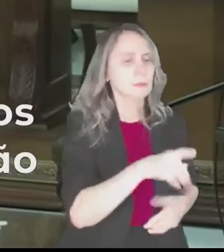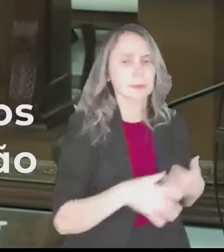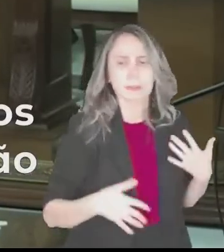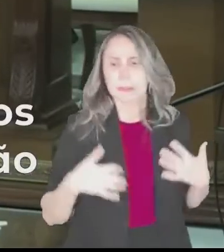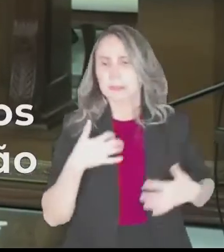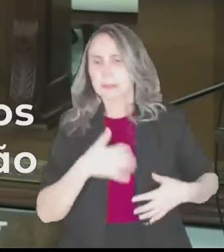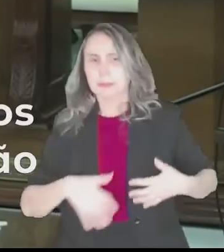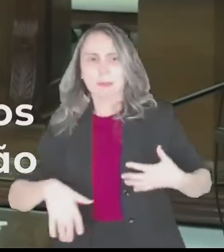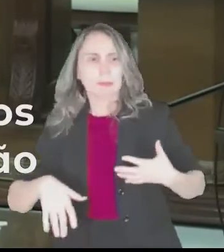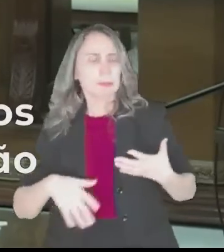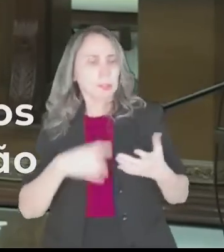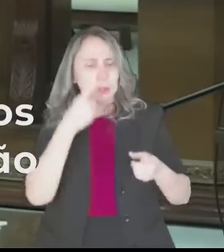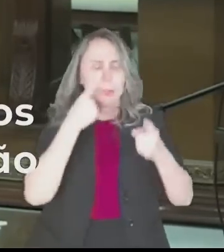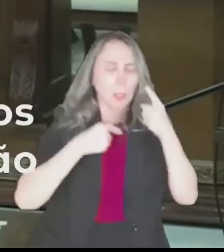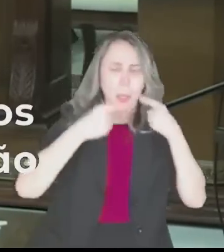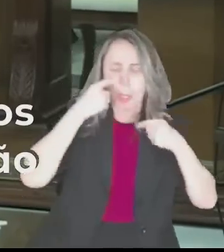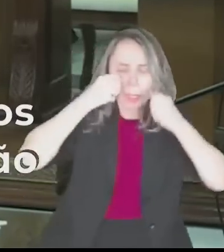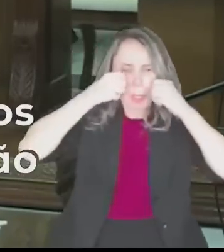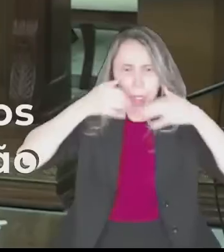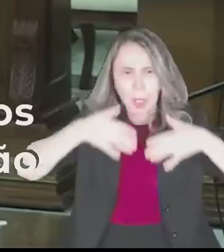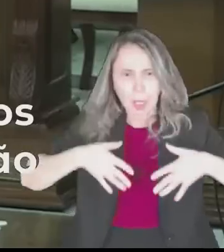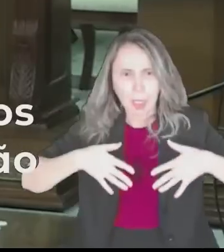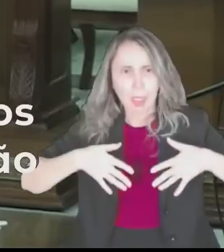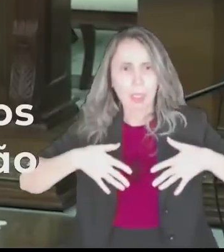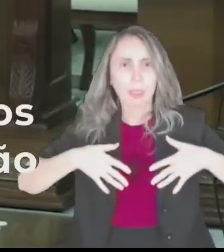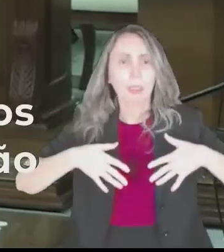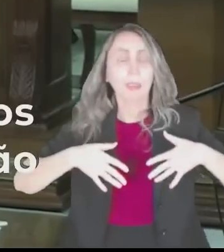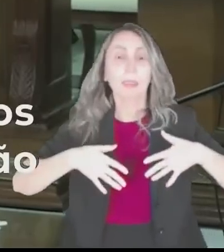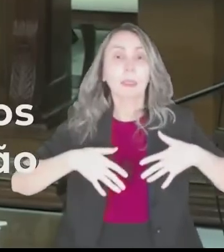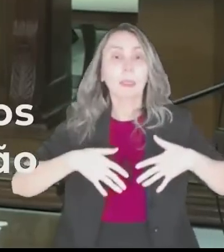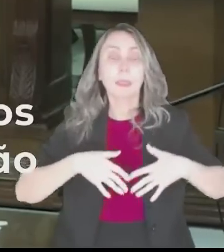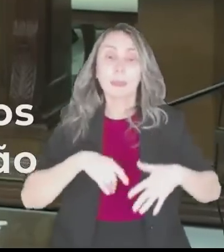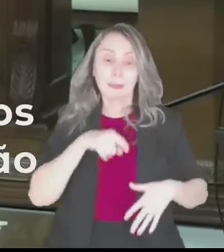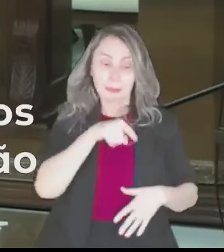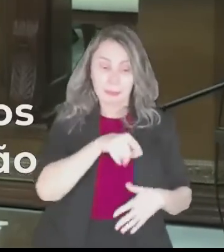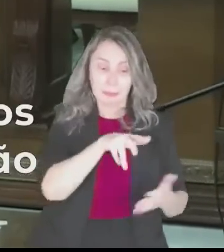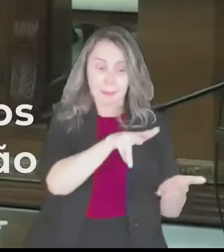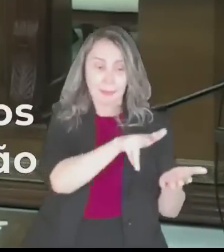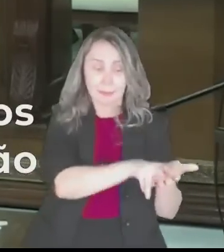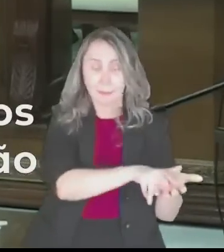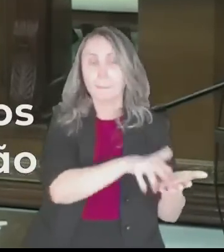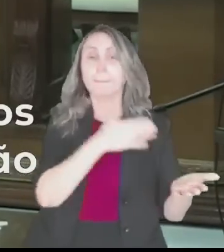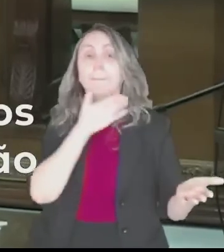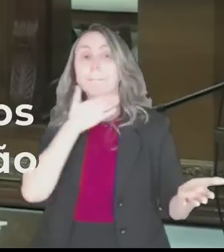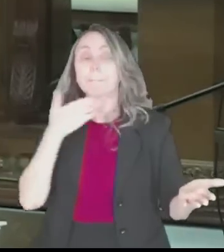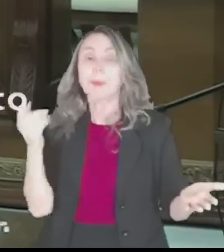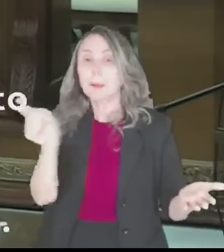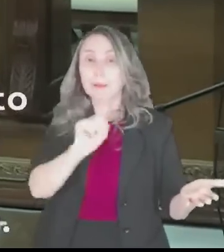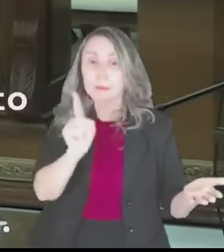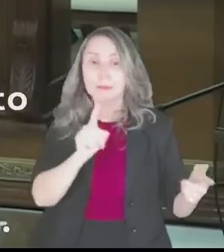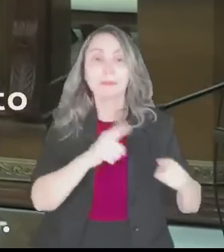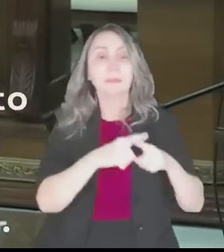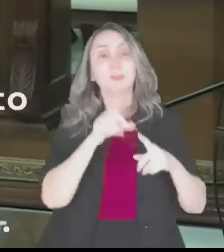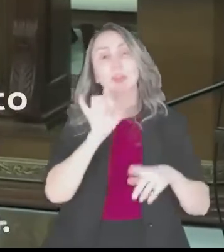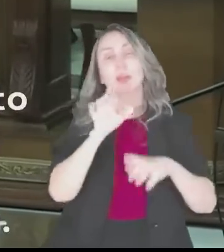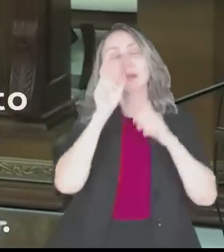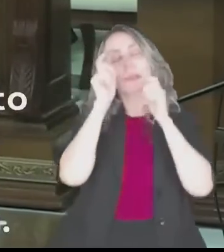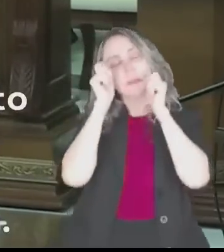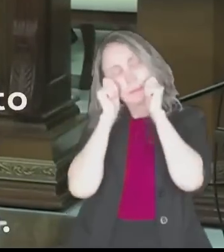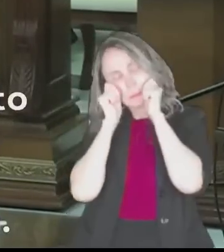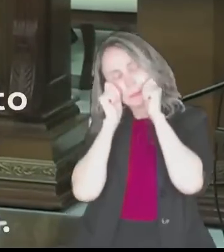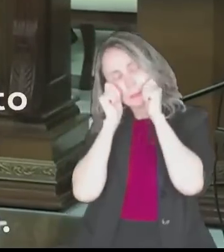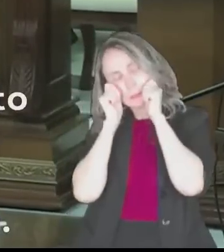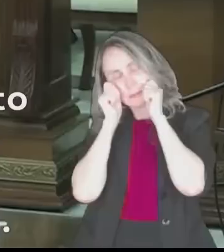alvoroçais e chorais? A menina não está morta, mas dorme. Prossiga.